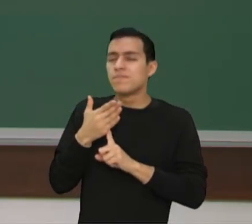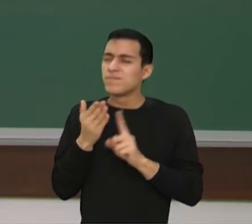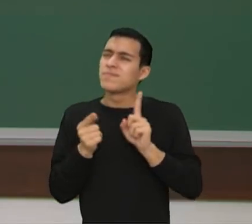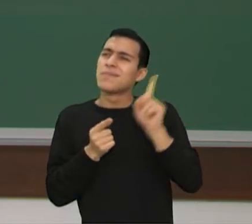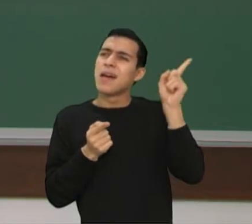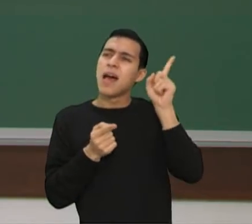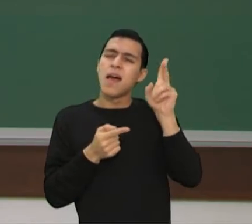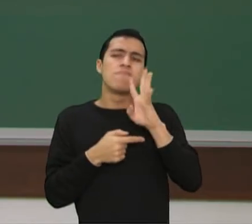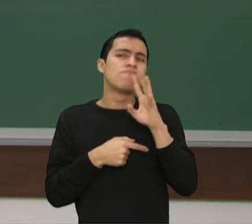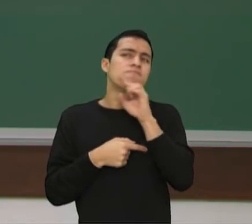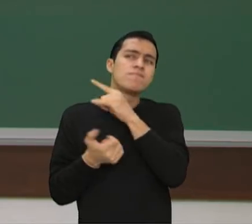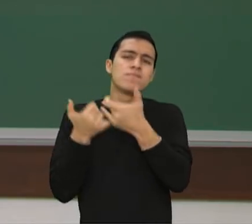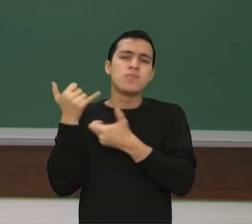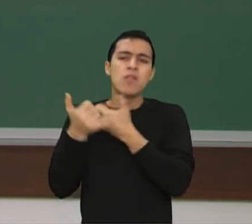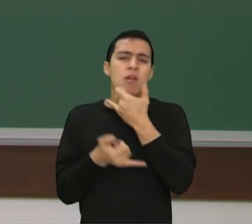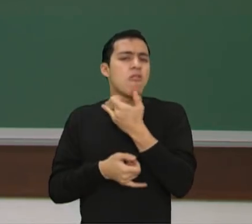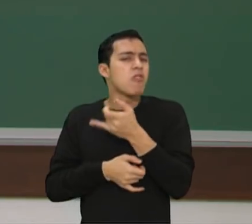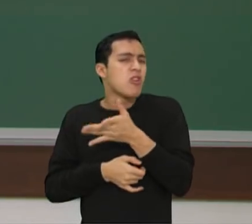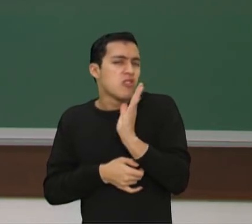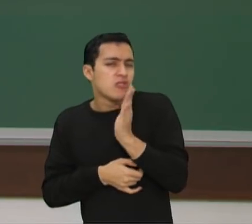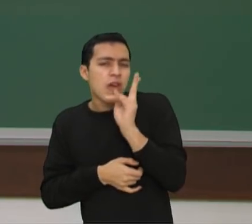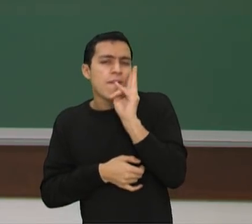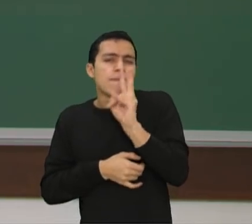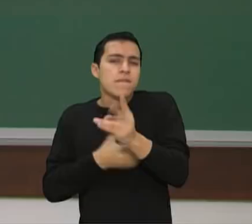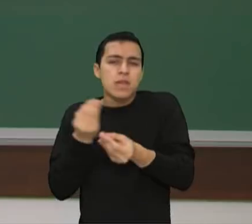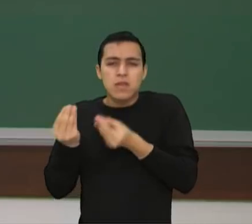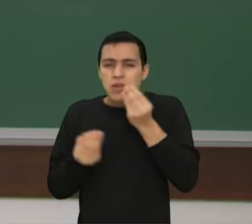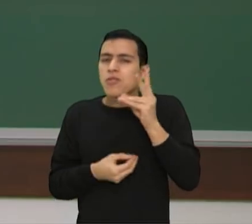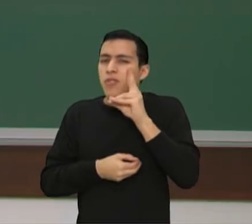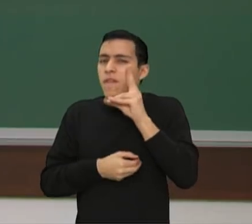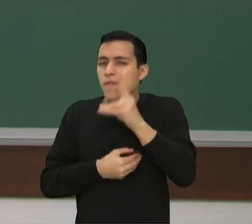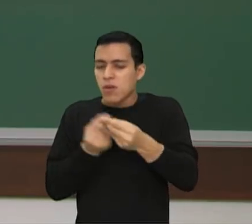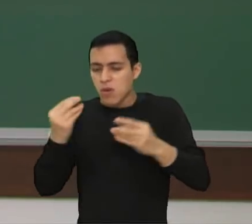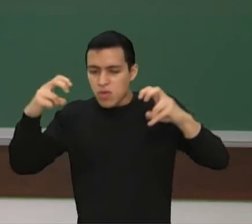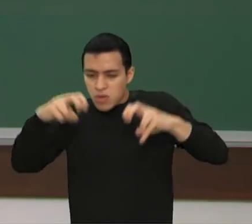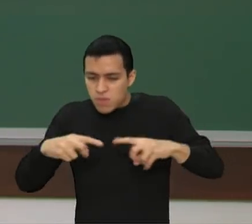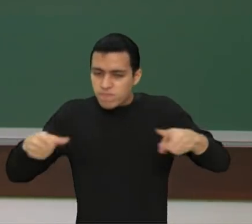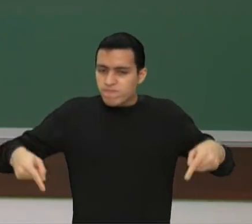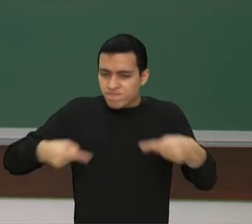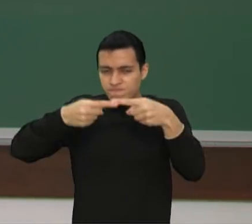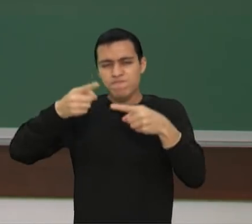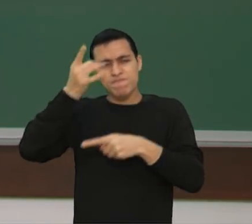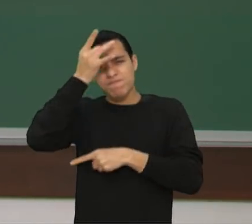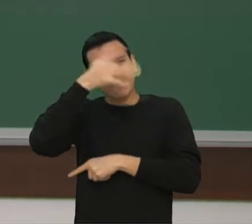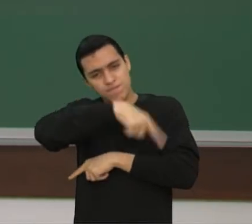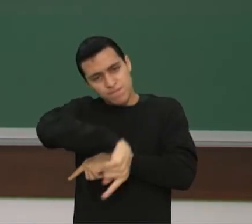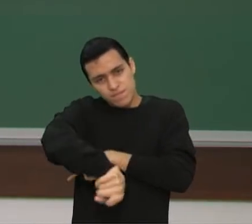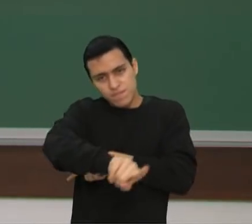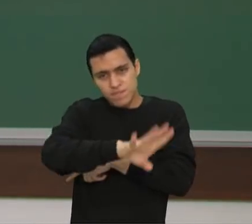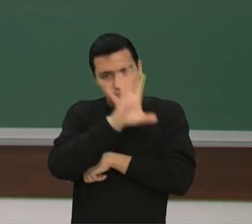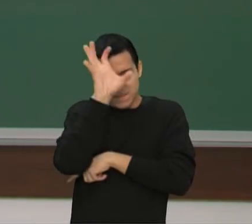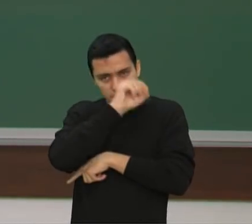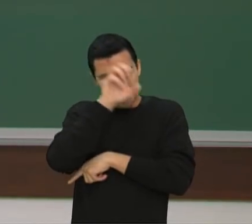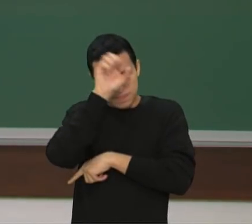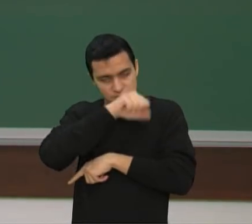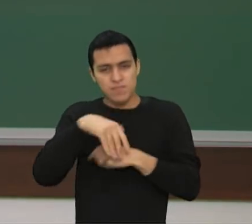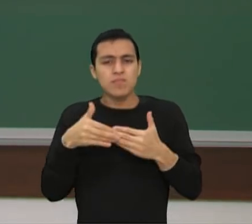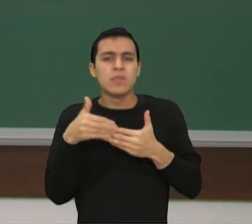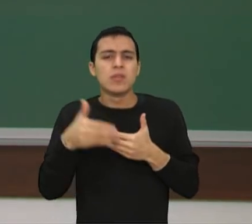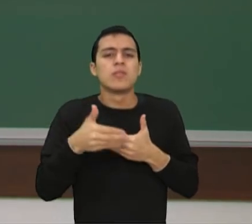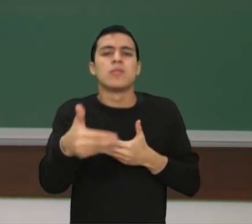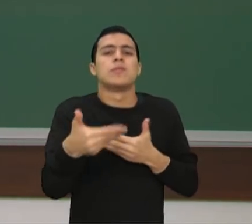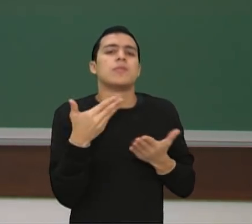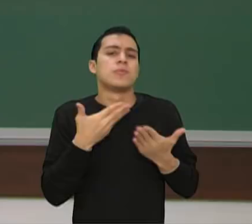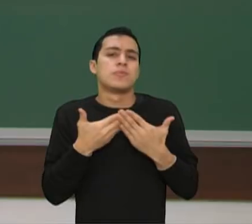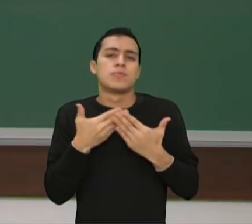já vi esse jogo, nossa, eu já vi como que é jogado, eu já vi uma partida desse jogo. Vai ficar muito mais fácil para você dar continuidade